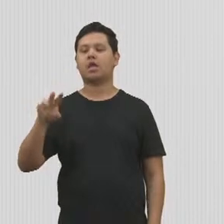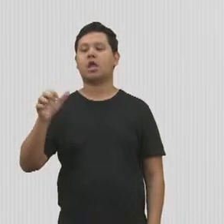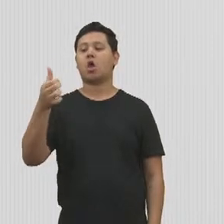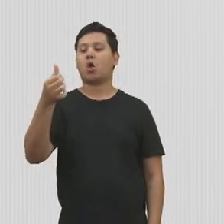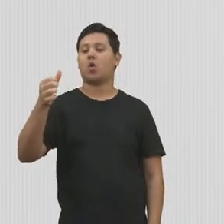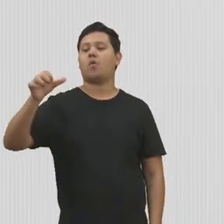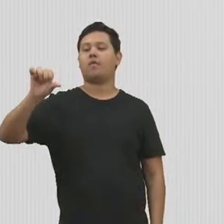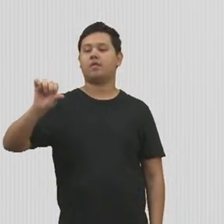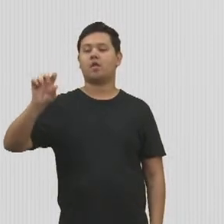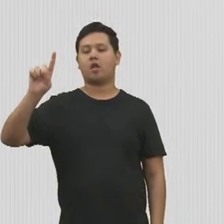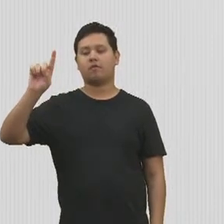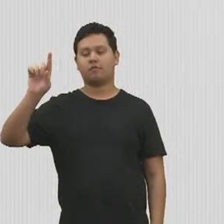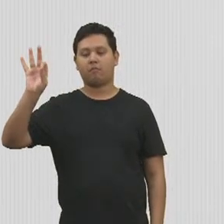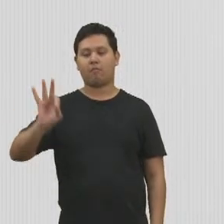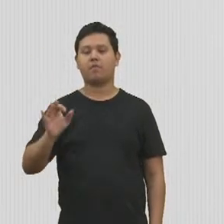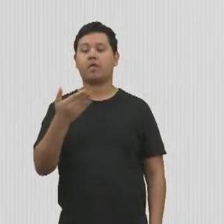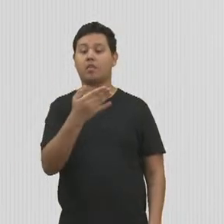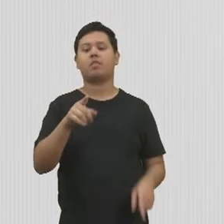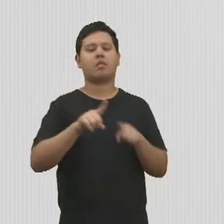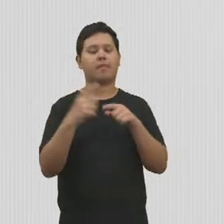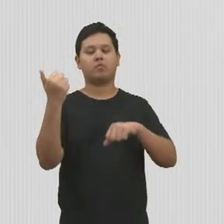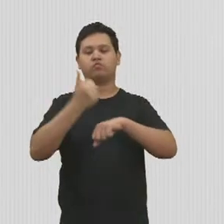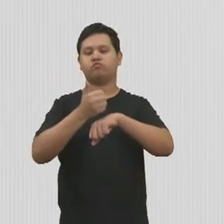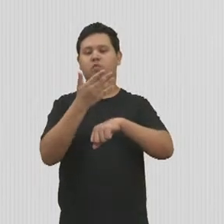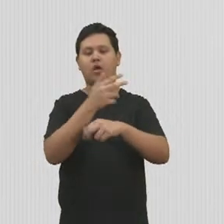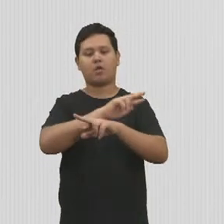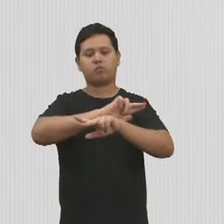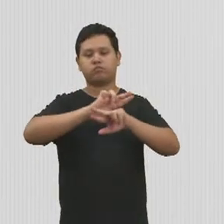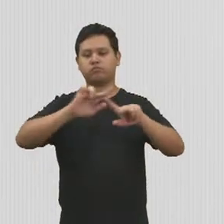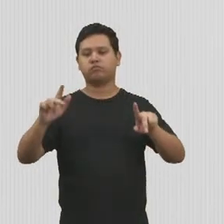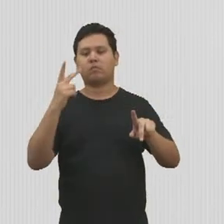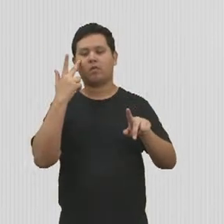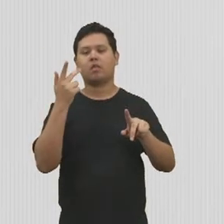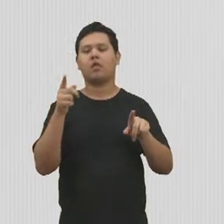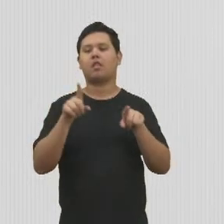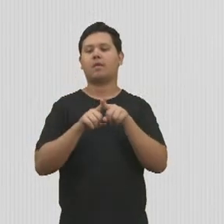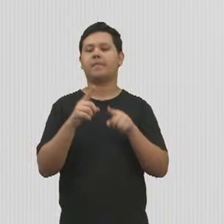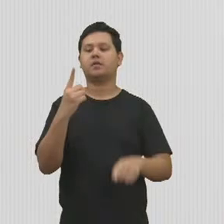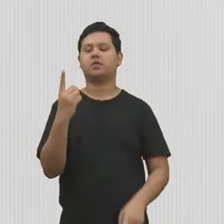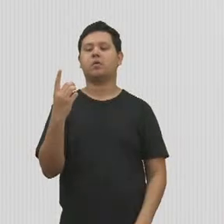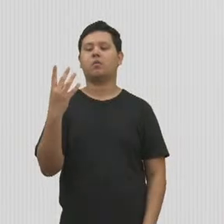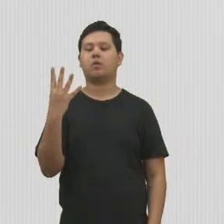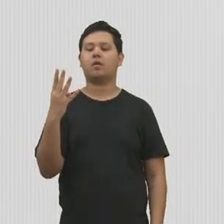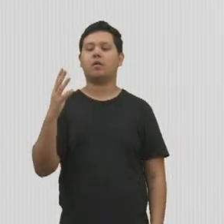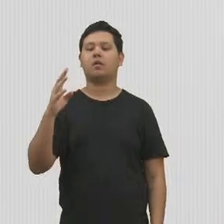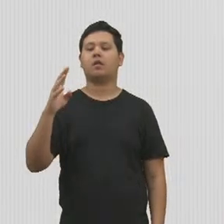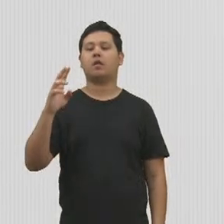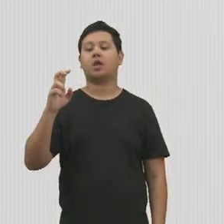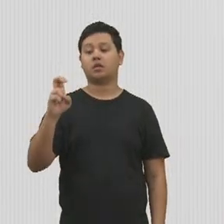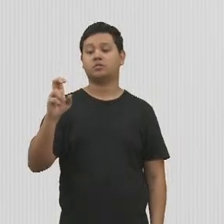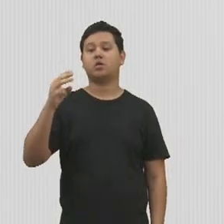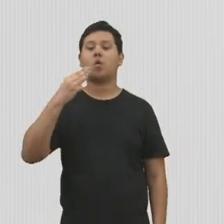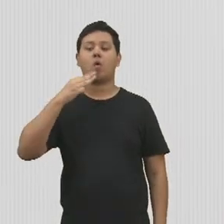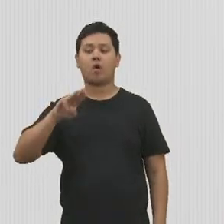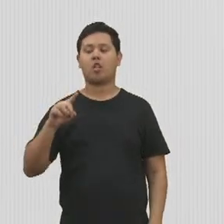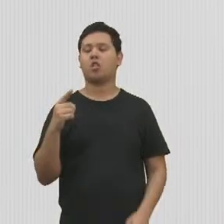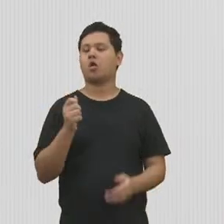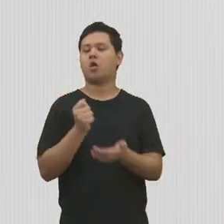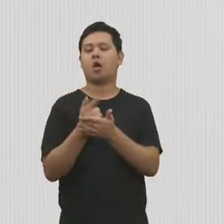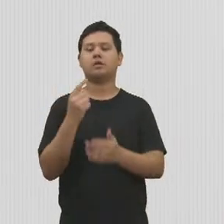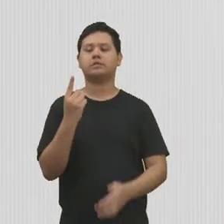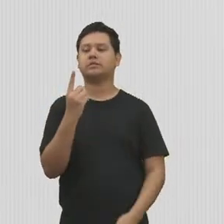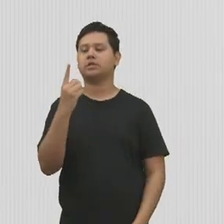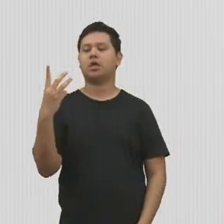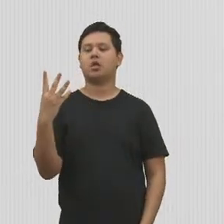gerais do município, que são as contas comuns a todas as secretarias, previmos 145 e gastamos 114.